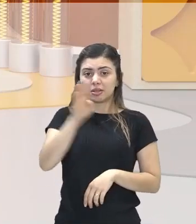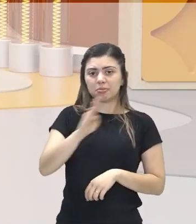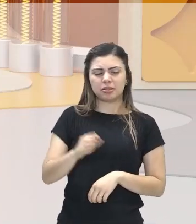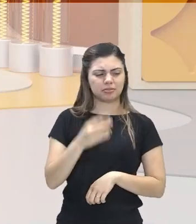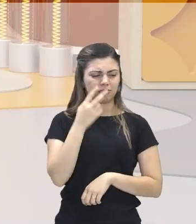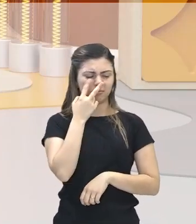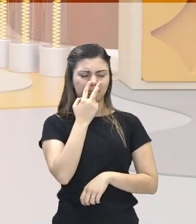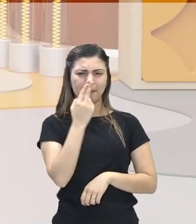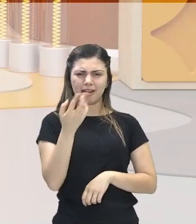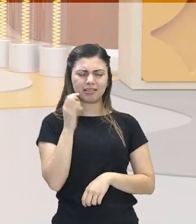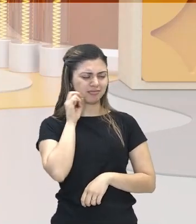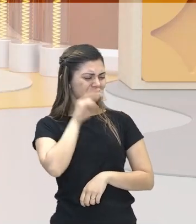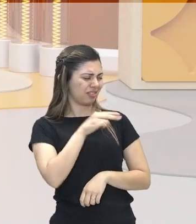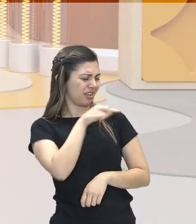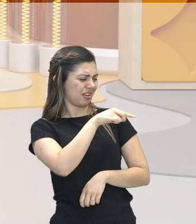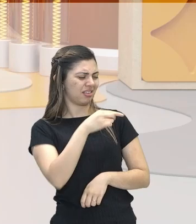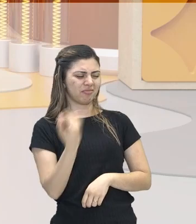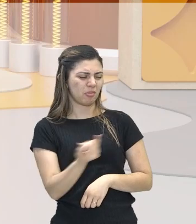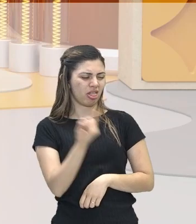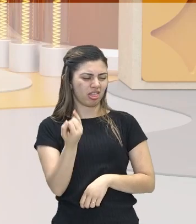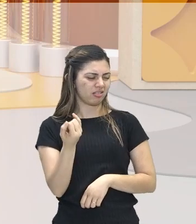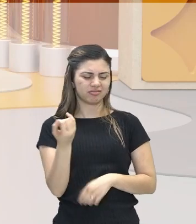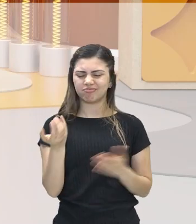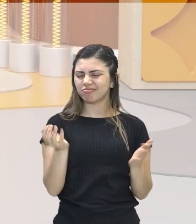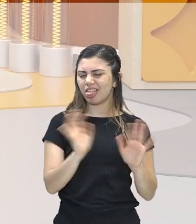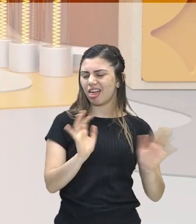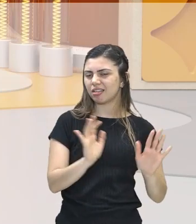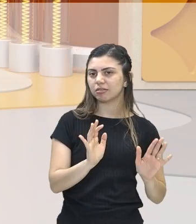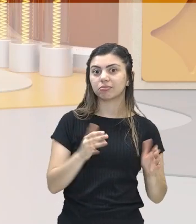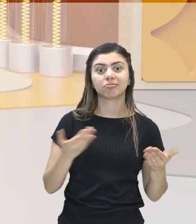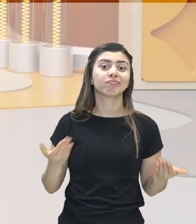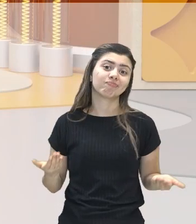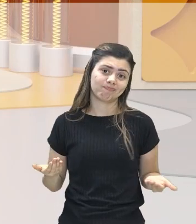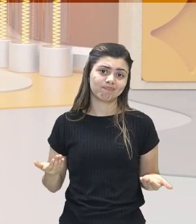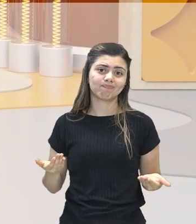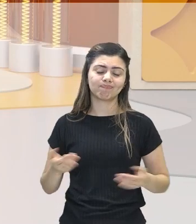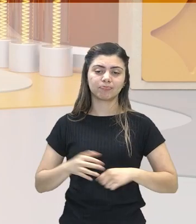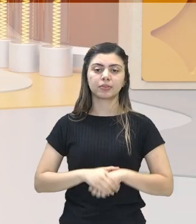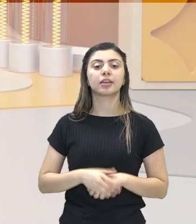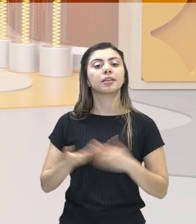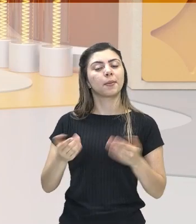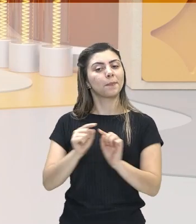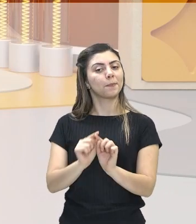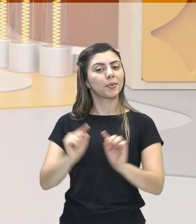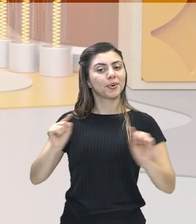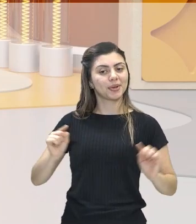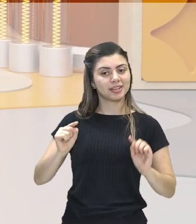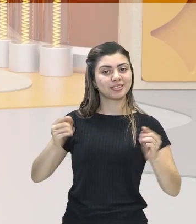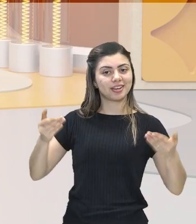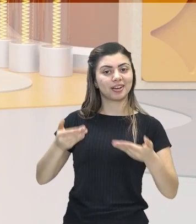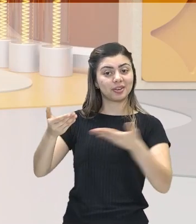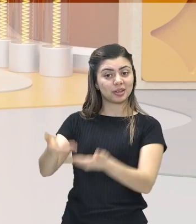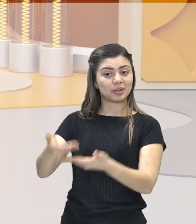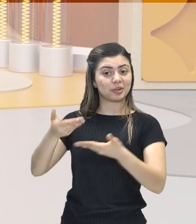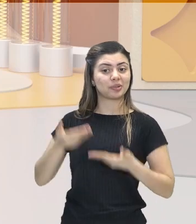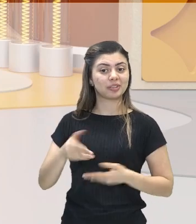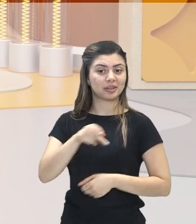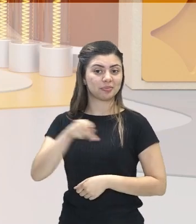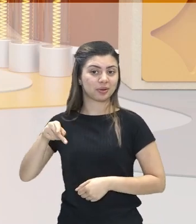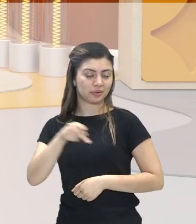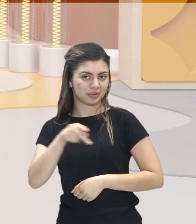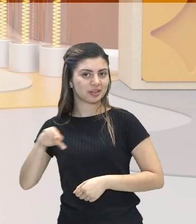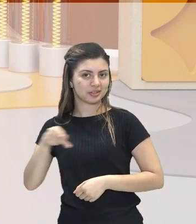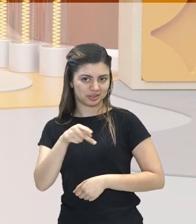pessoas que não têm importância alguma. Um absurdo. É por isso que eu chamei aqui para esta aula o professor de vocês,